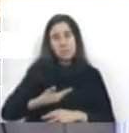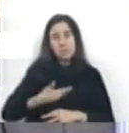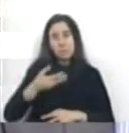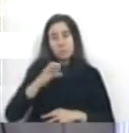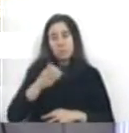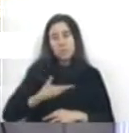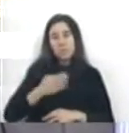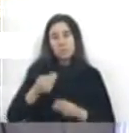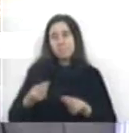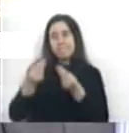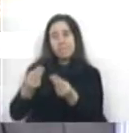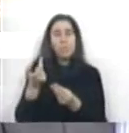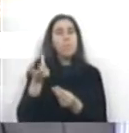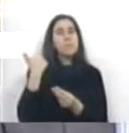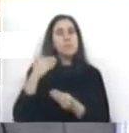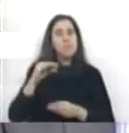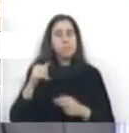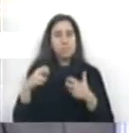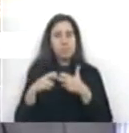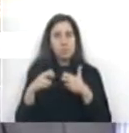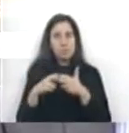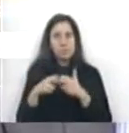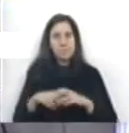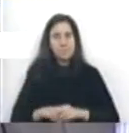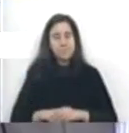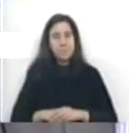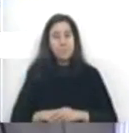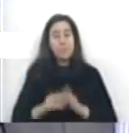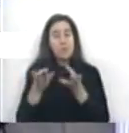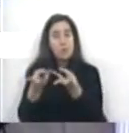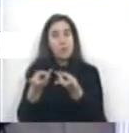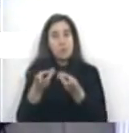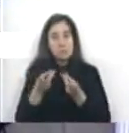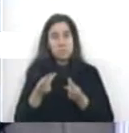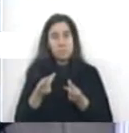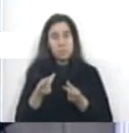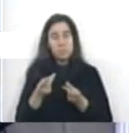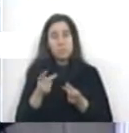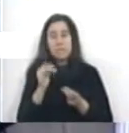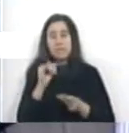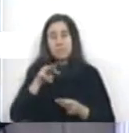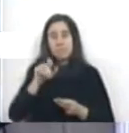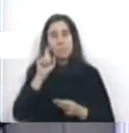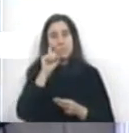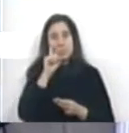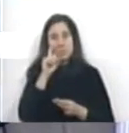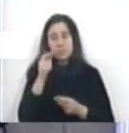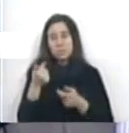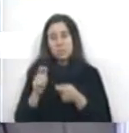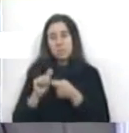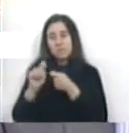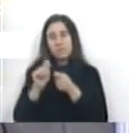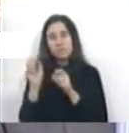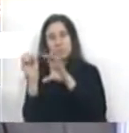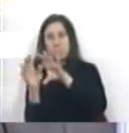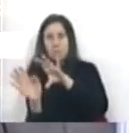CDS entregaram o ano passado em Bruxelas. Um orçamento que protegia do IMI os fundos de investimento